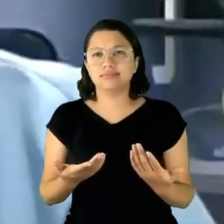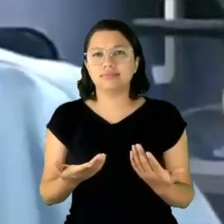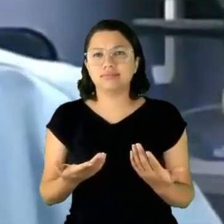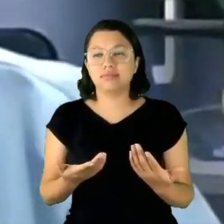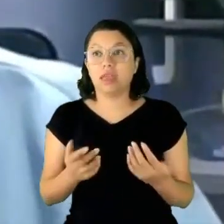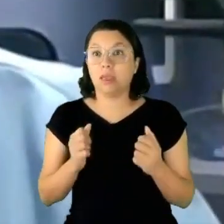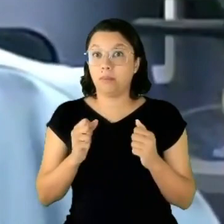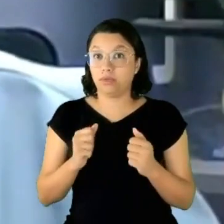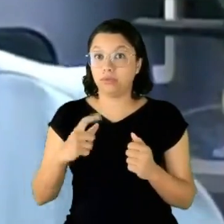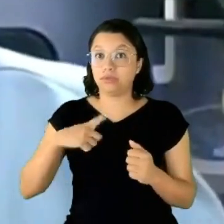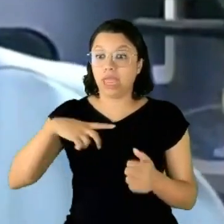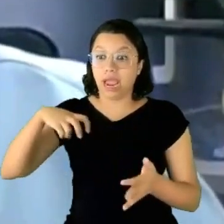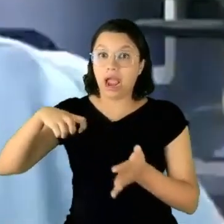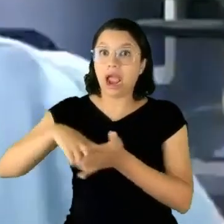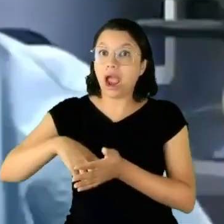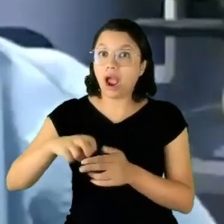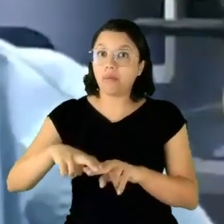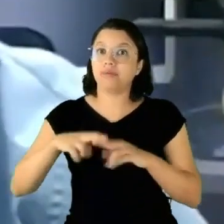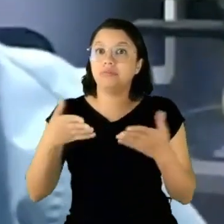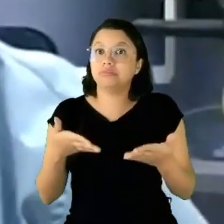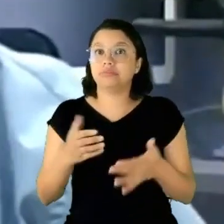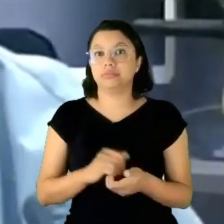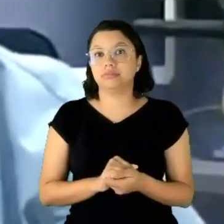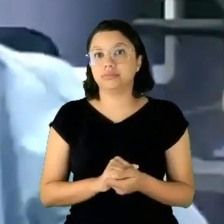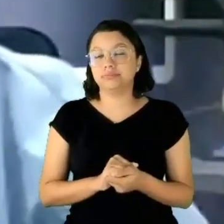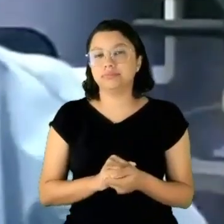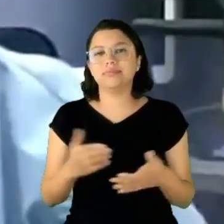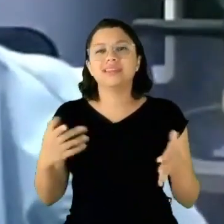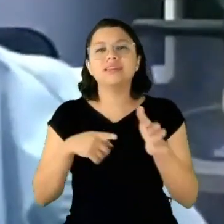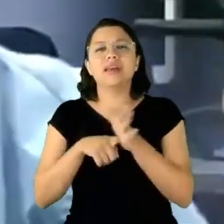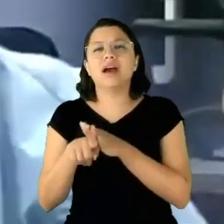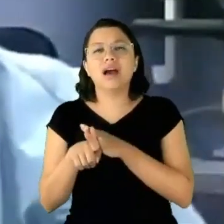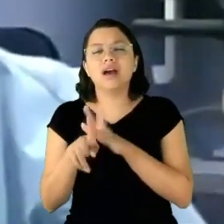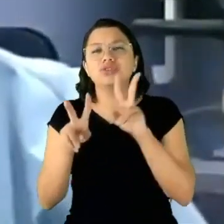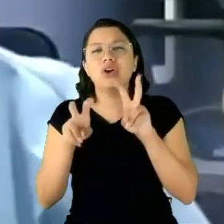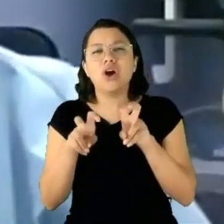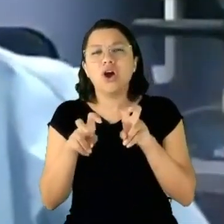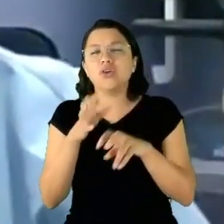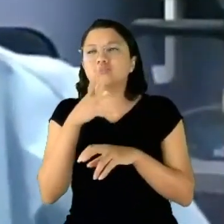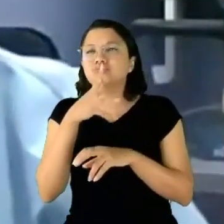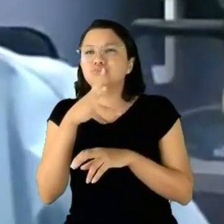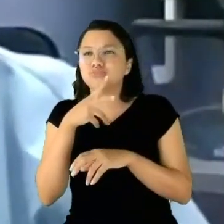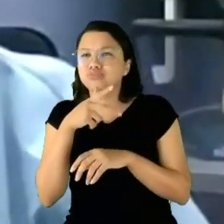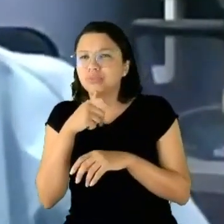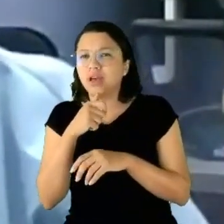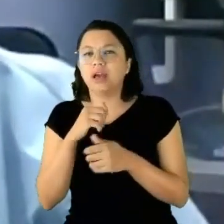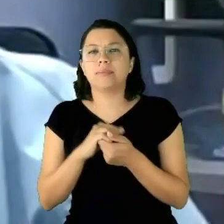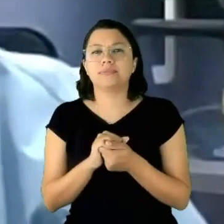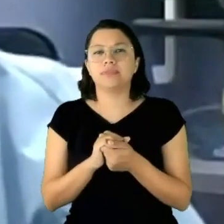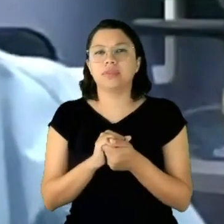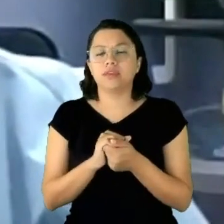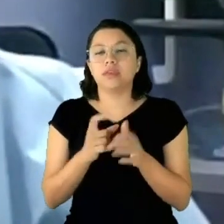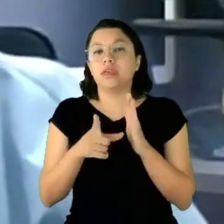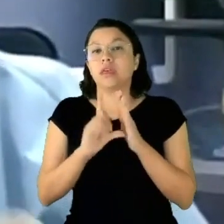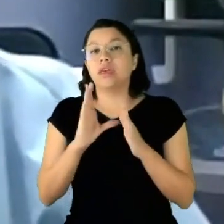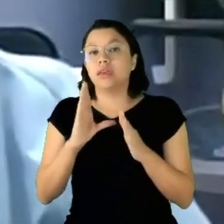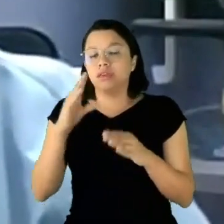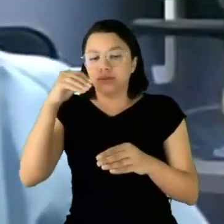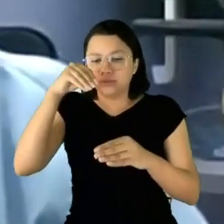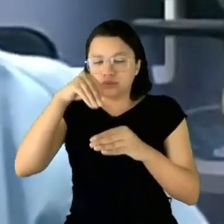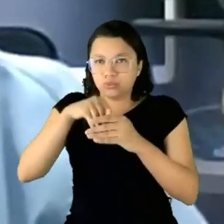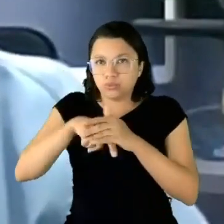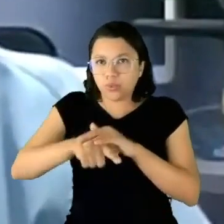punidos, por causa disso. E essa questão de morosidade também, antes de adentrar o nosso